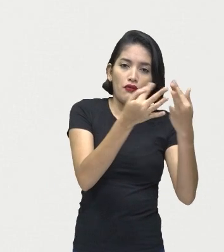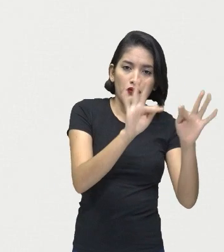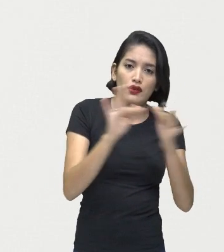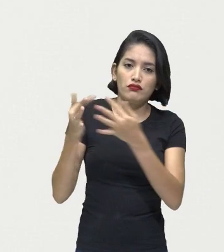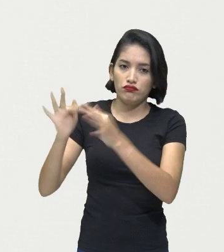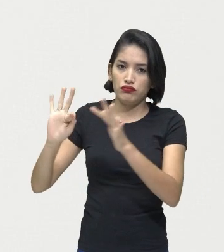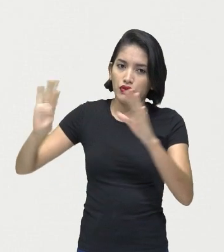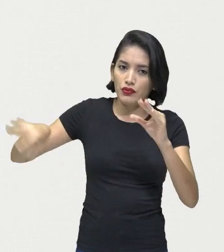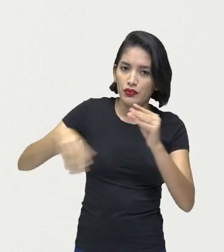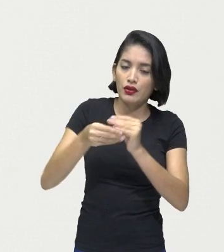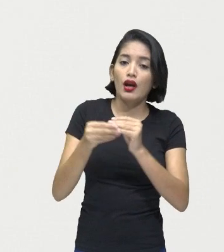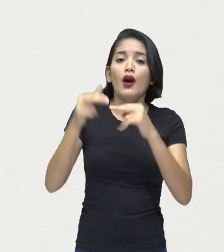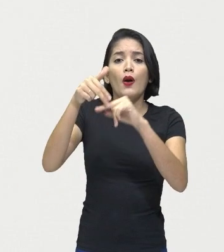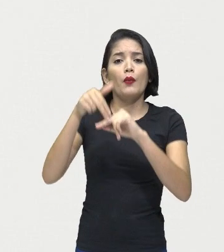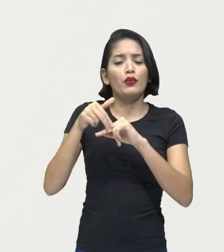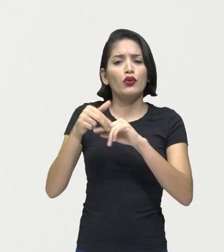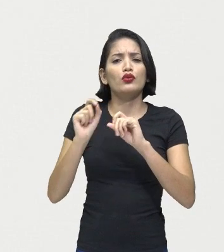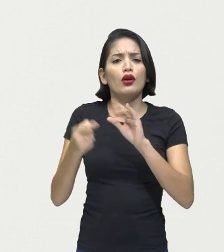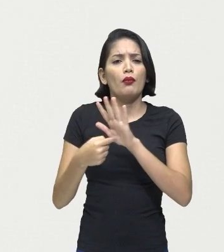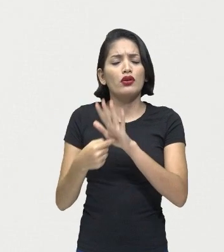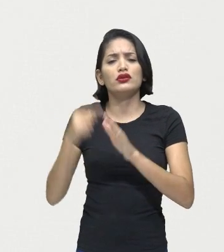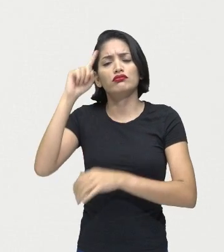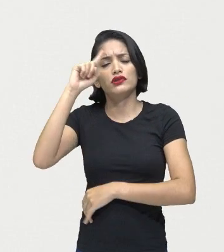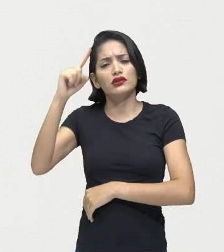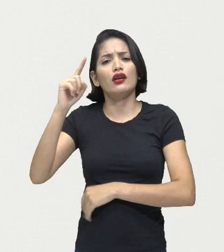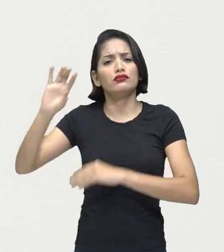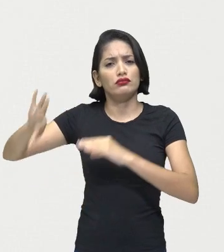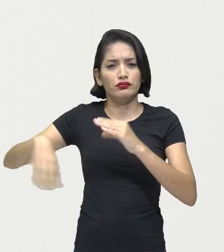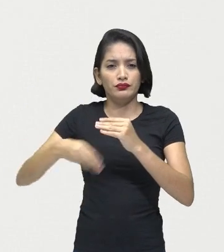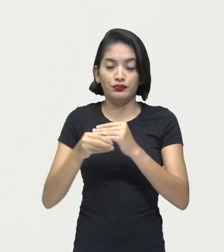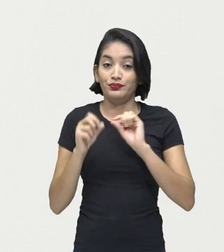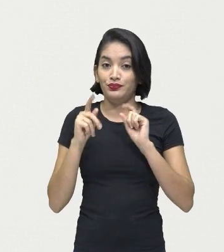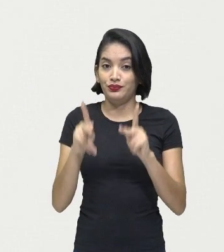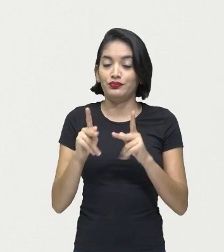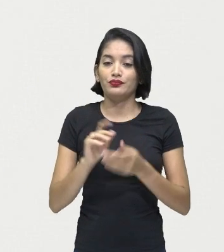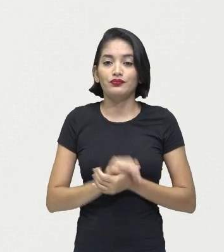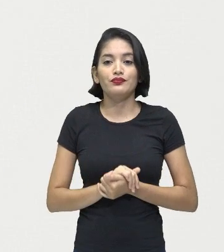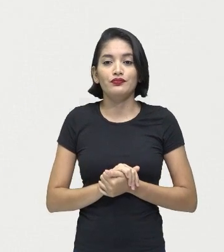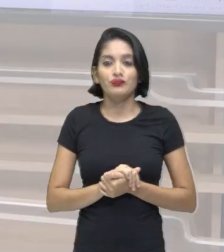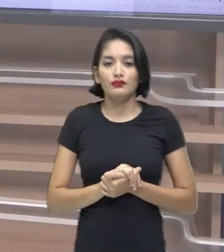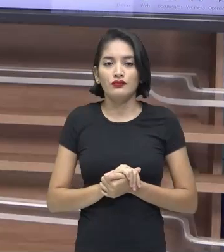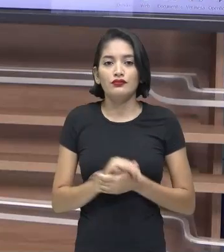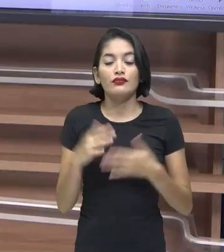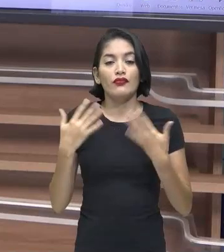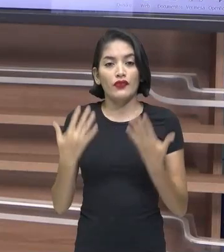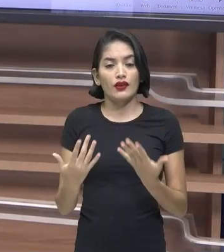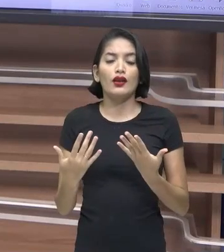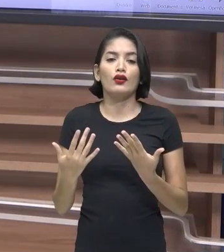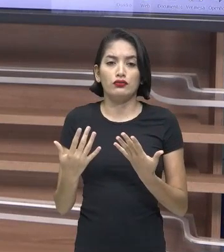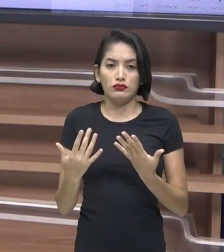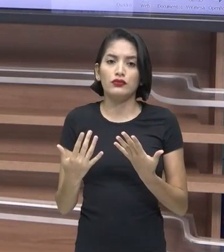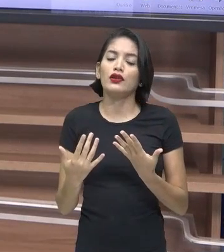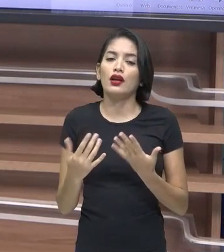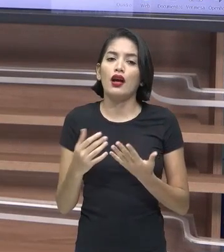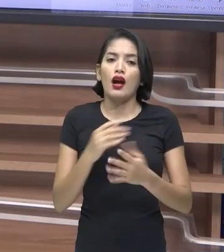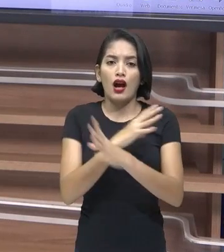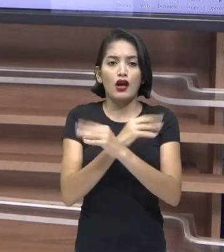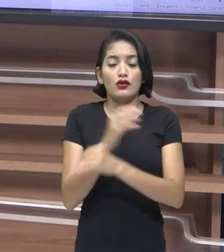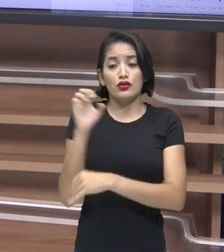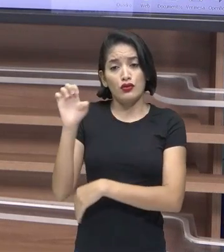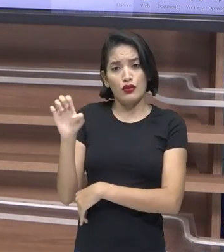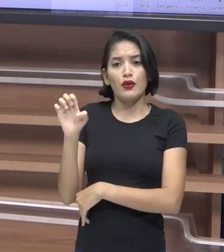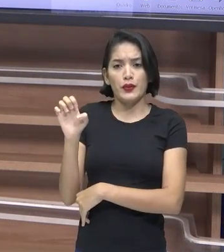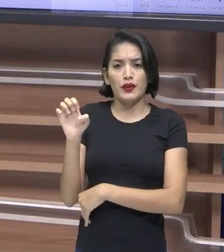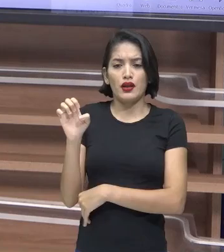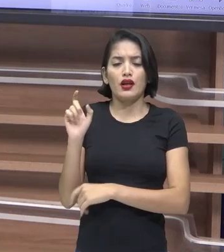né, composto, por isso ela proporciona uma ideia de adição. No caso da conjunção E aditiva, ela tem